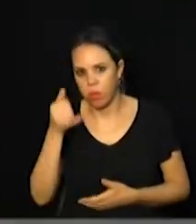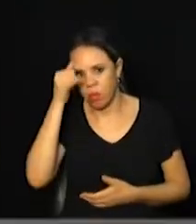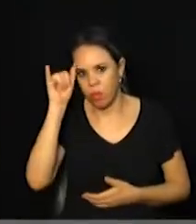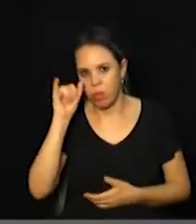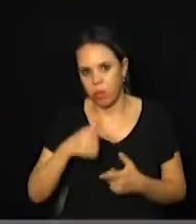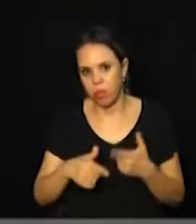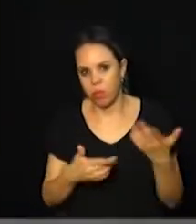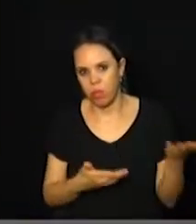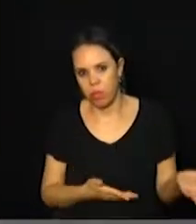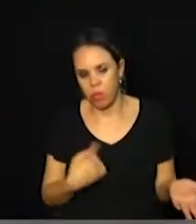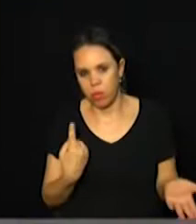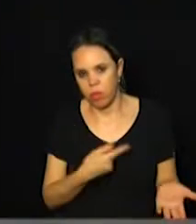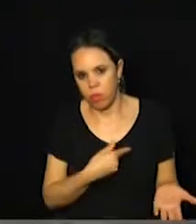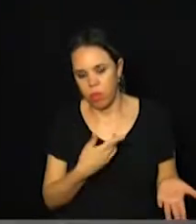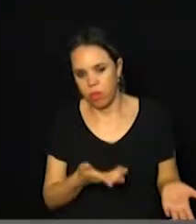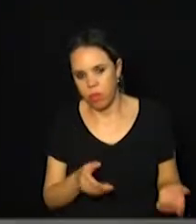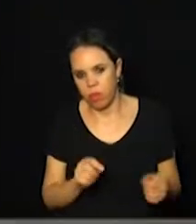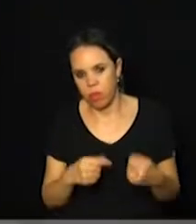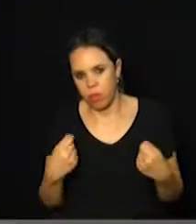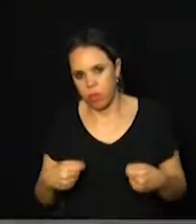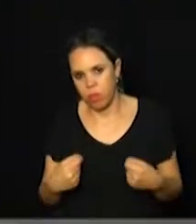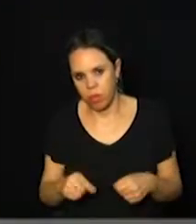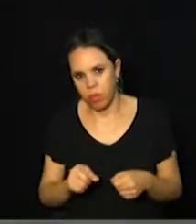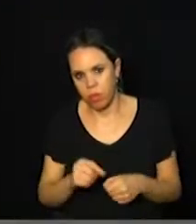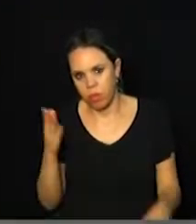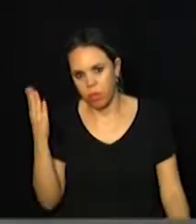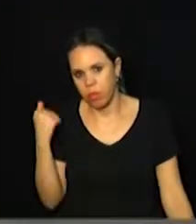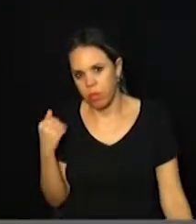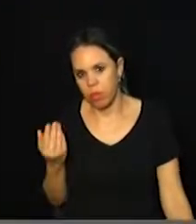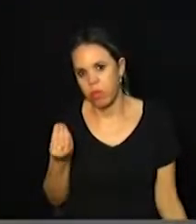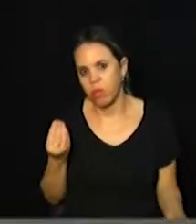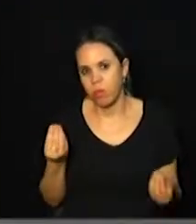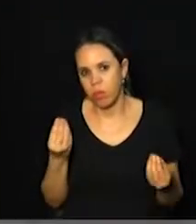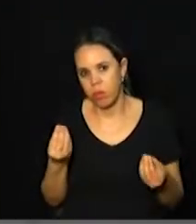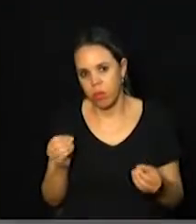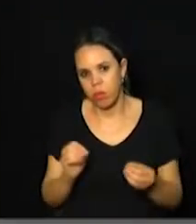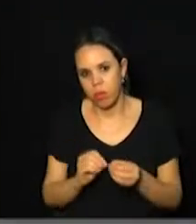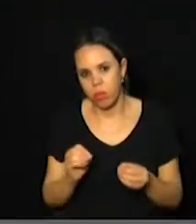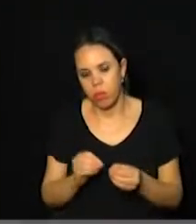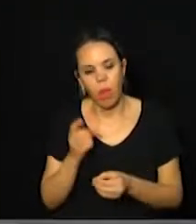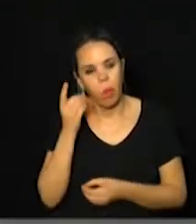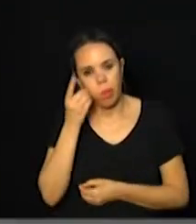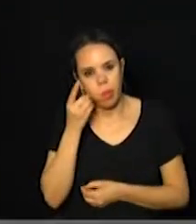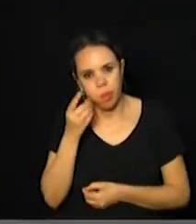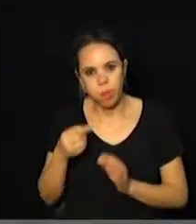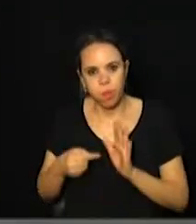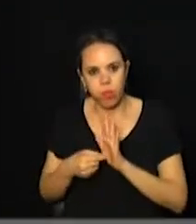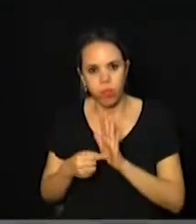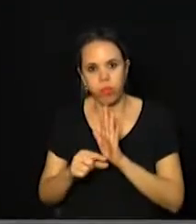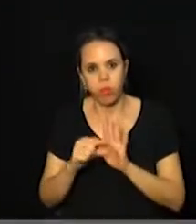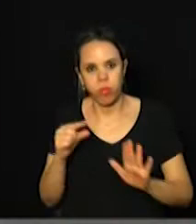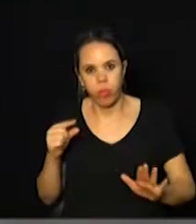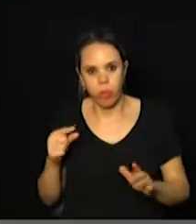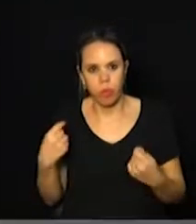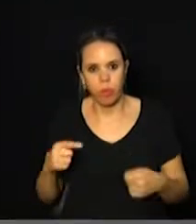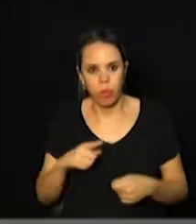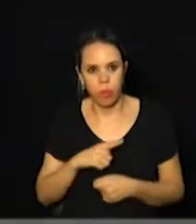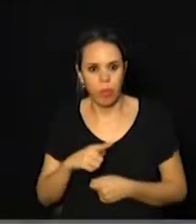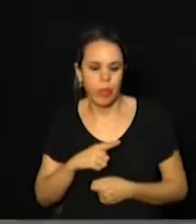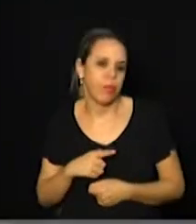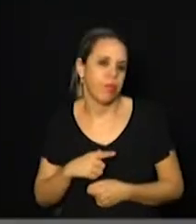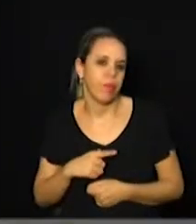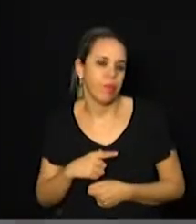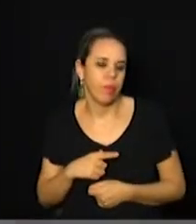isso para combater está precisando saber como fazer esse deputado que apresentou a si mesmo nós temos que ir